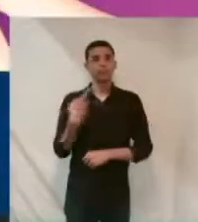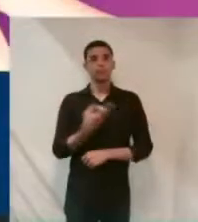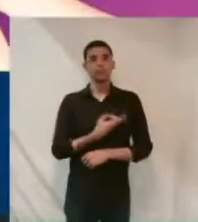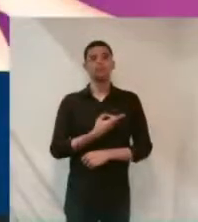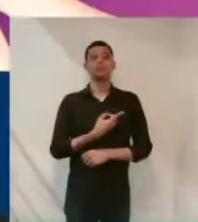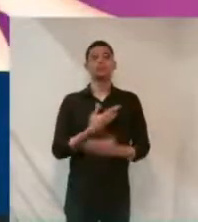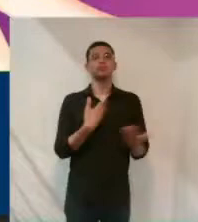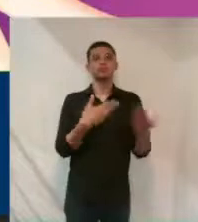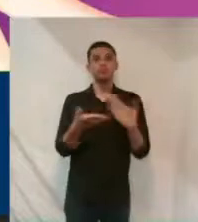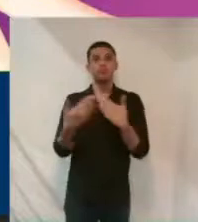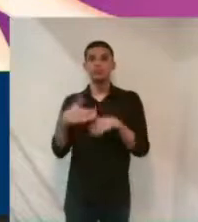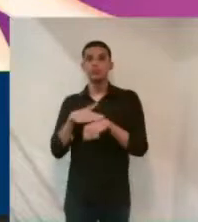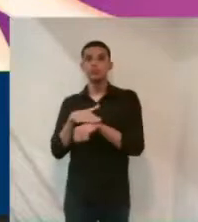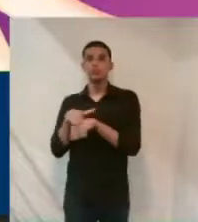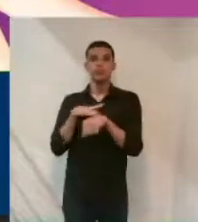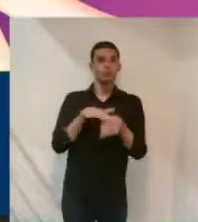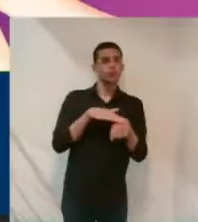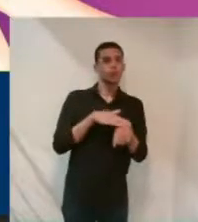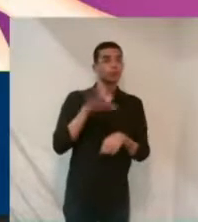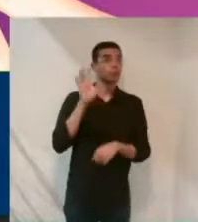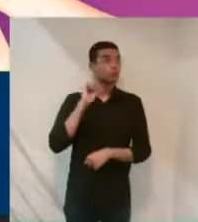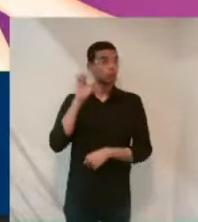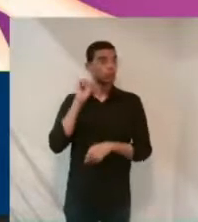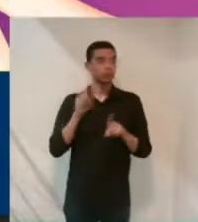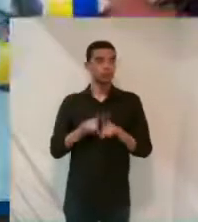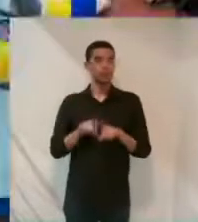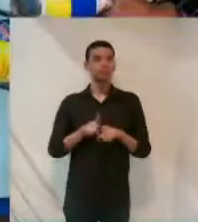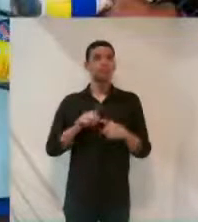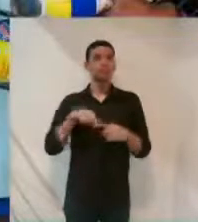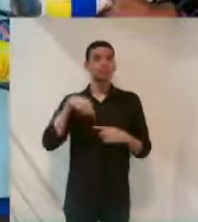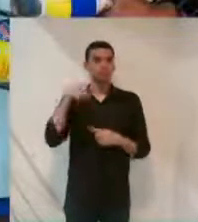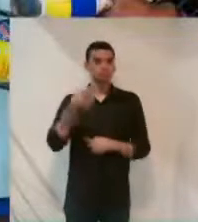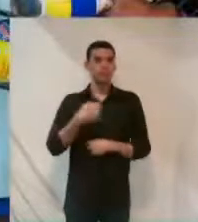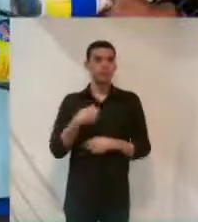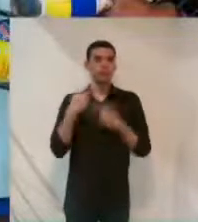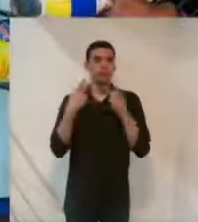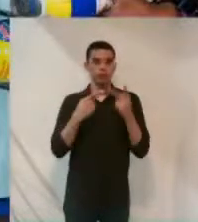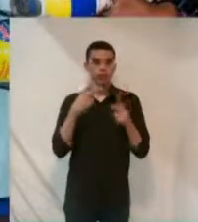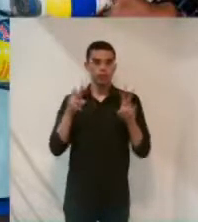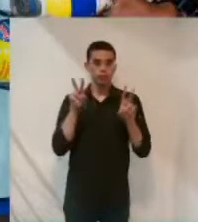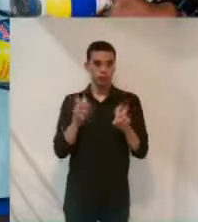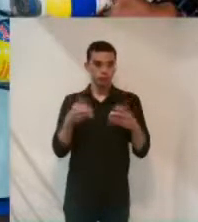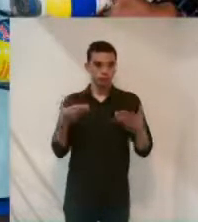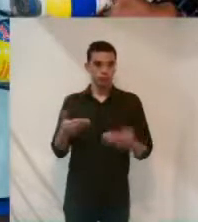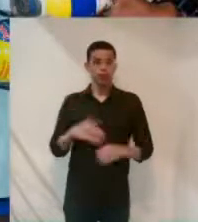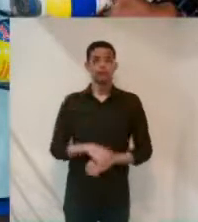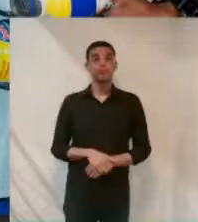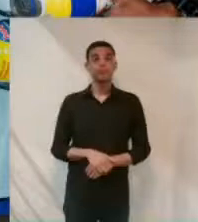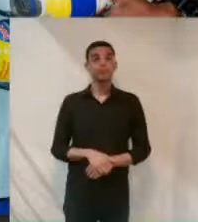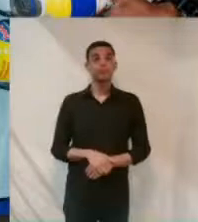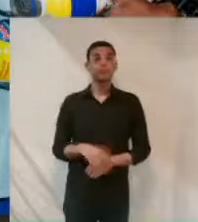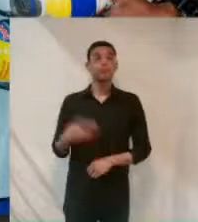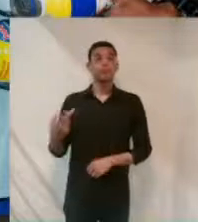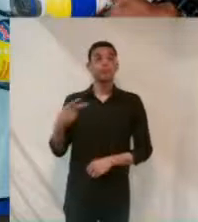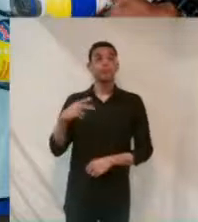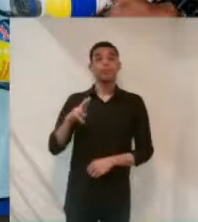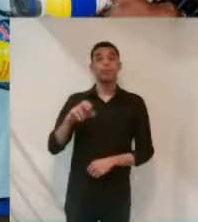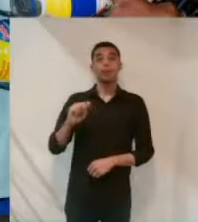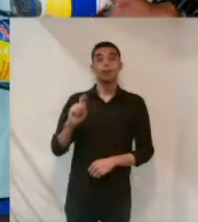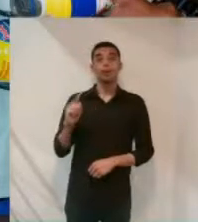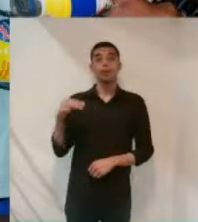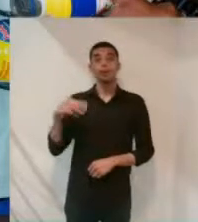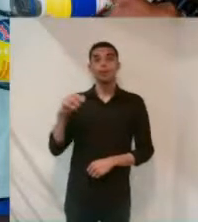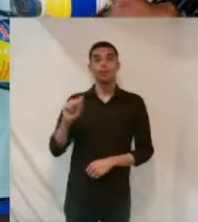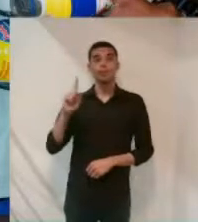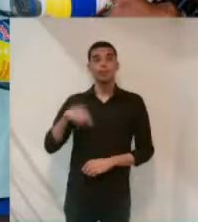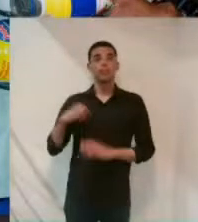conversar e se ouvir. Depois eu vou comentar um pouco sobre isso. A Pragma é uma empresa dedicada a